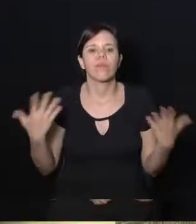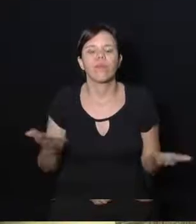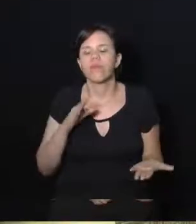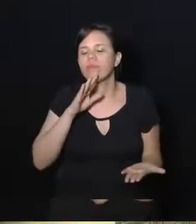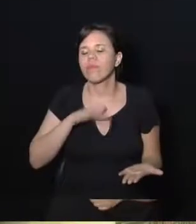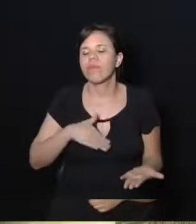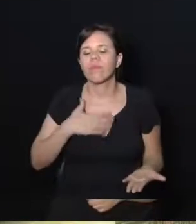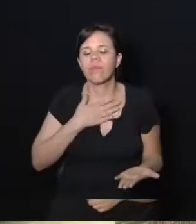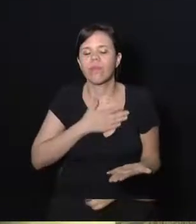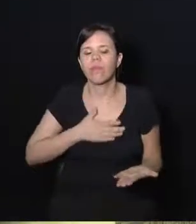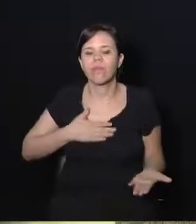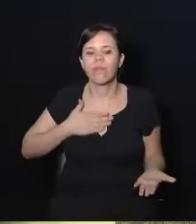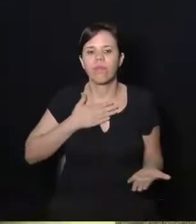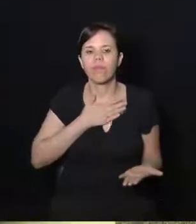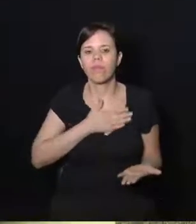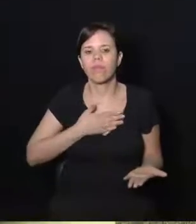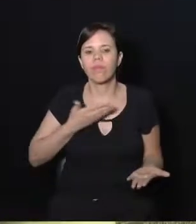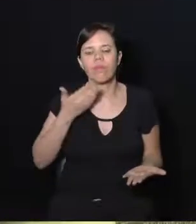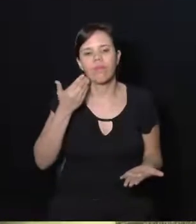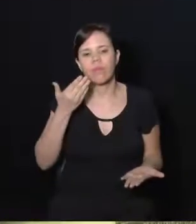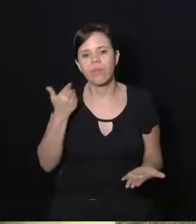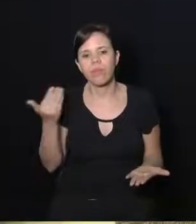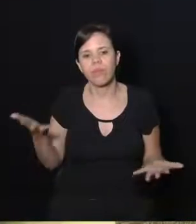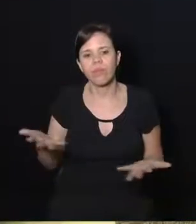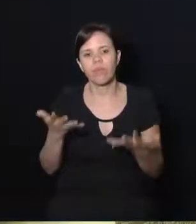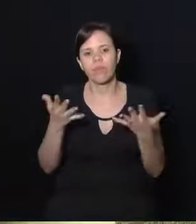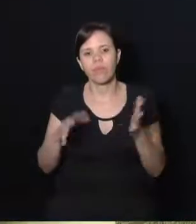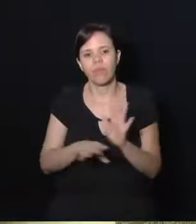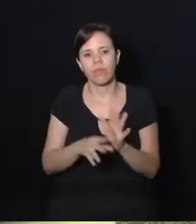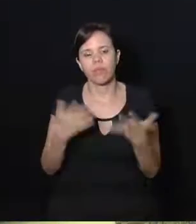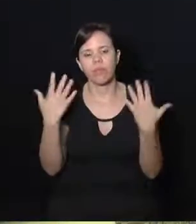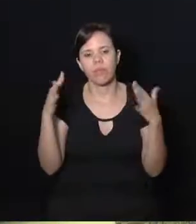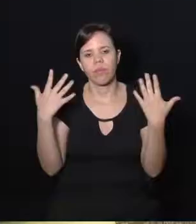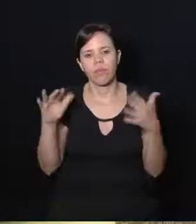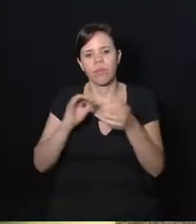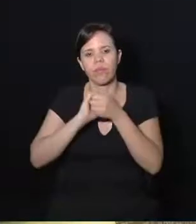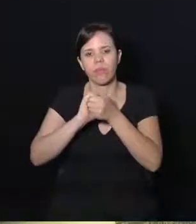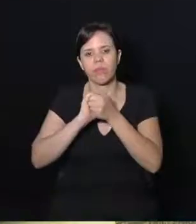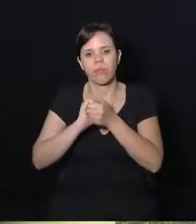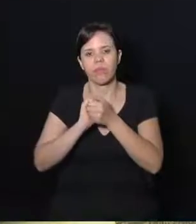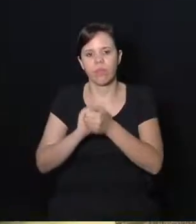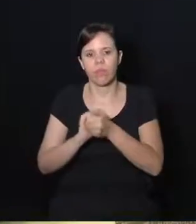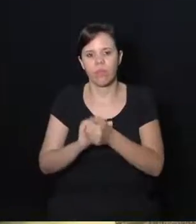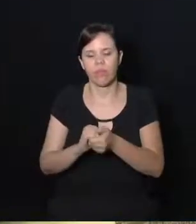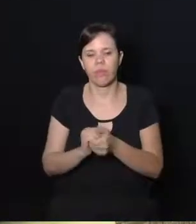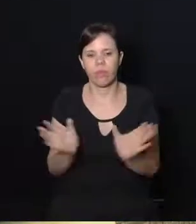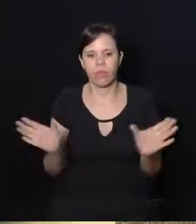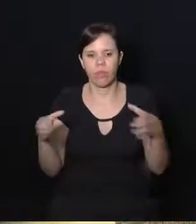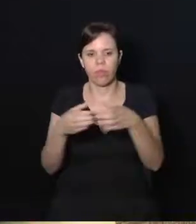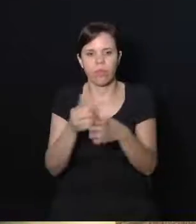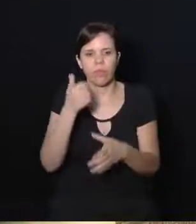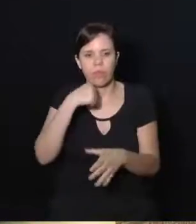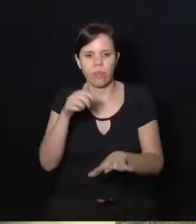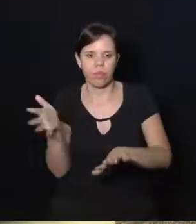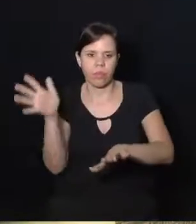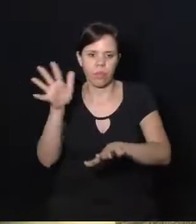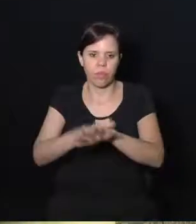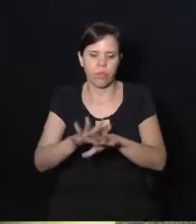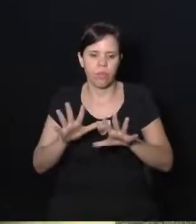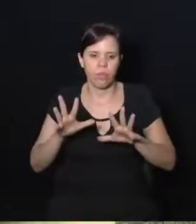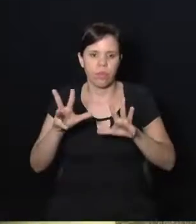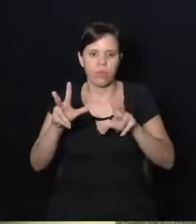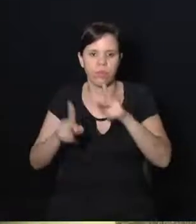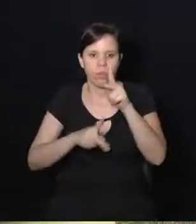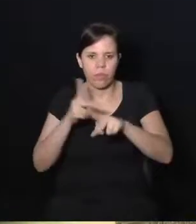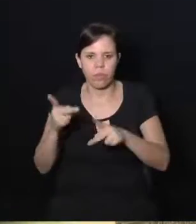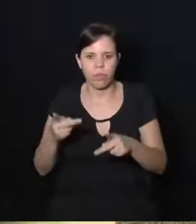tarde muito proveitosa, muito edificante. Eu quero aqui parabenizar a Rede Mães Inclusivas e todas as autoridades